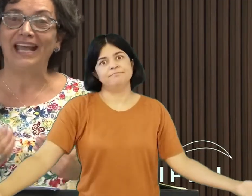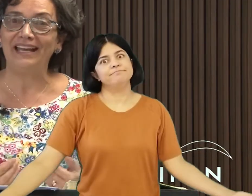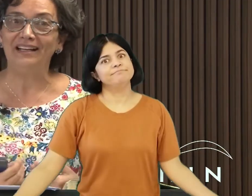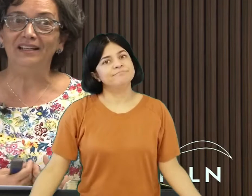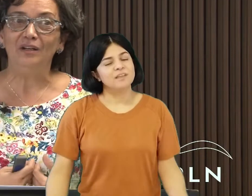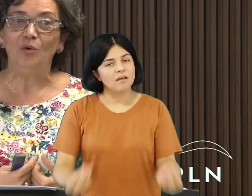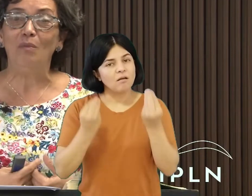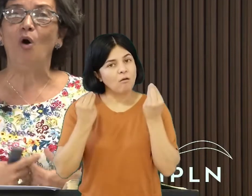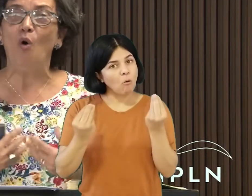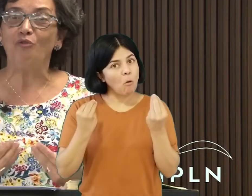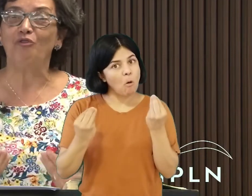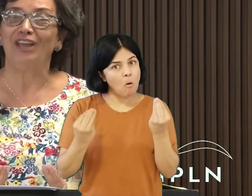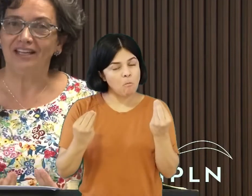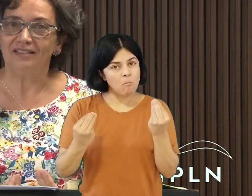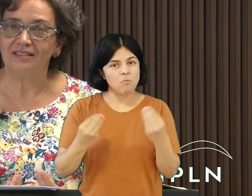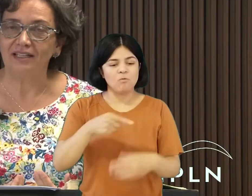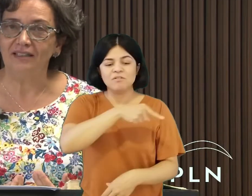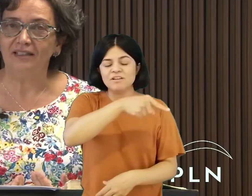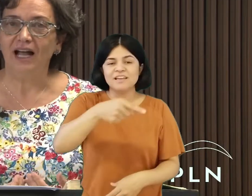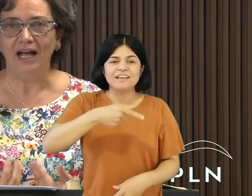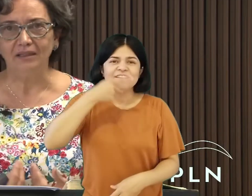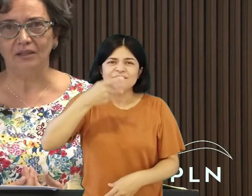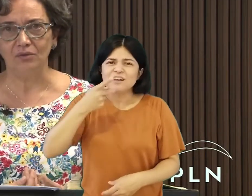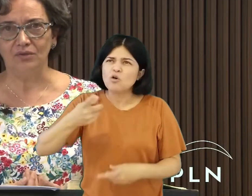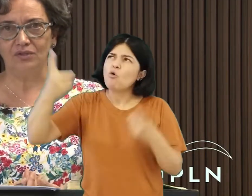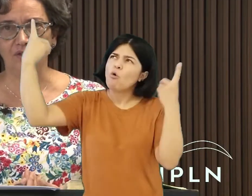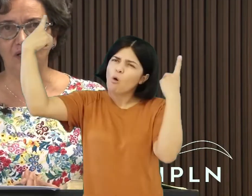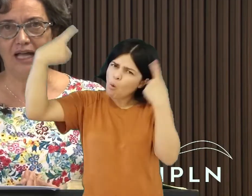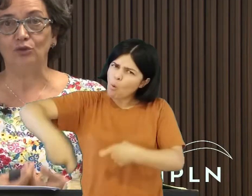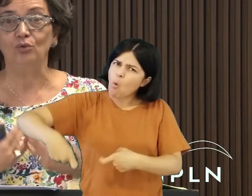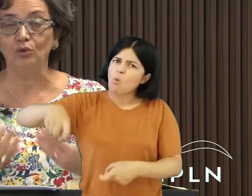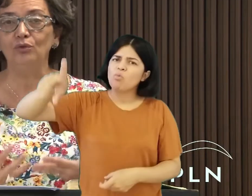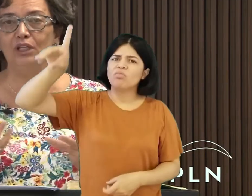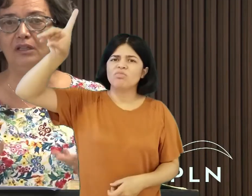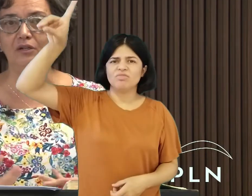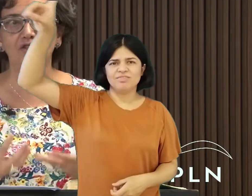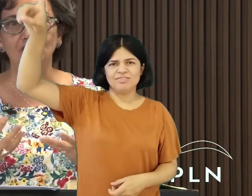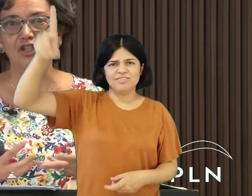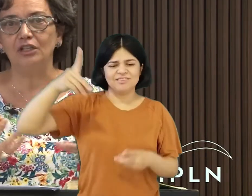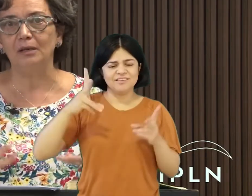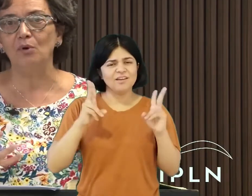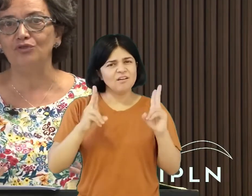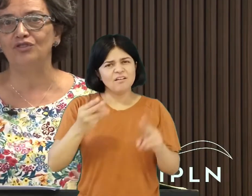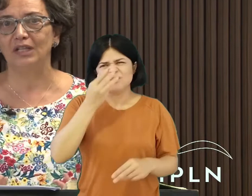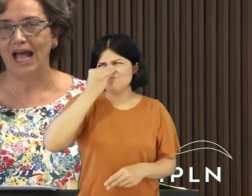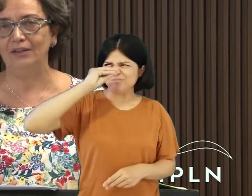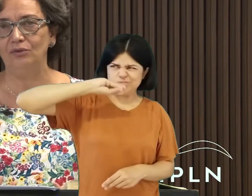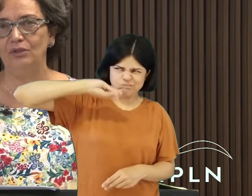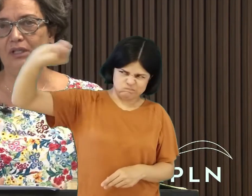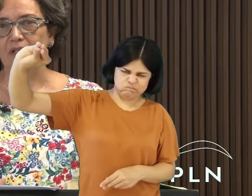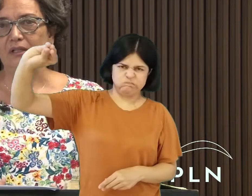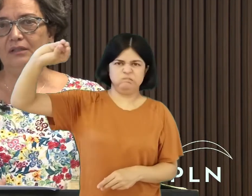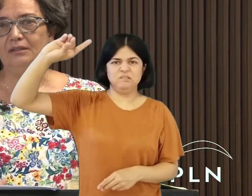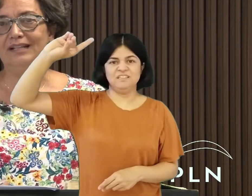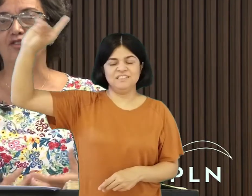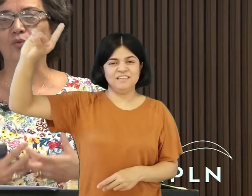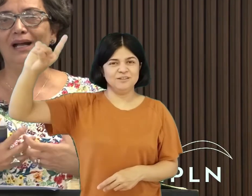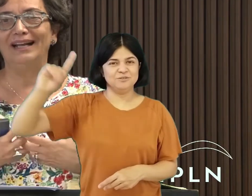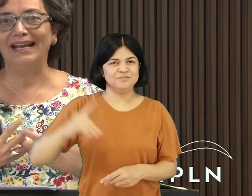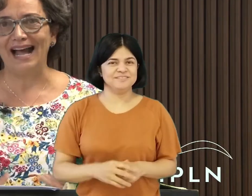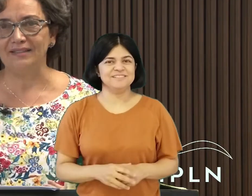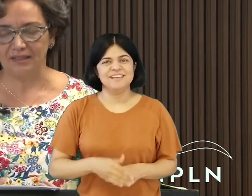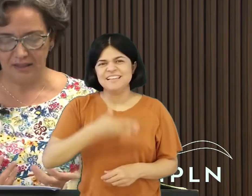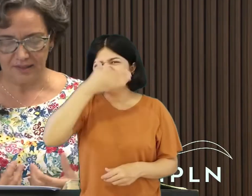Isso era uma ofensa a Deus, a tudo que Deus já tinha demonstrado da